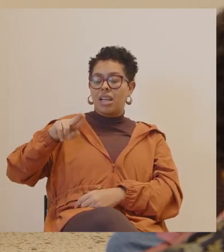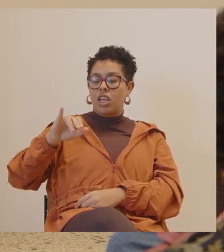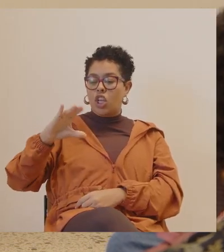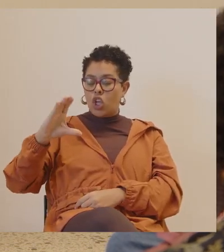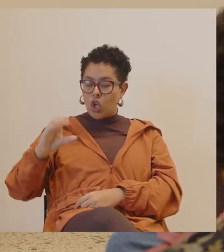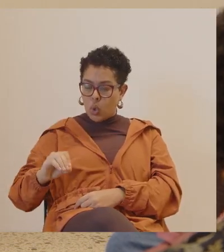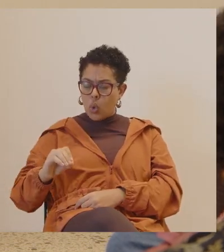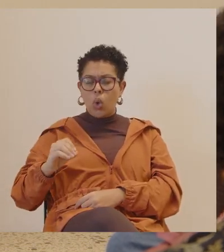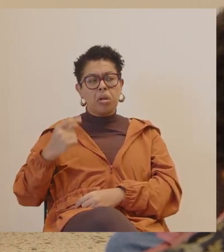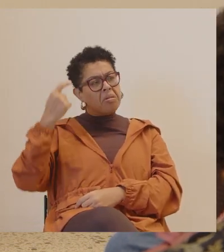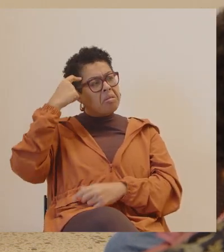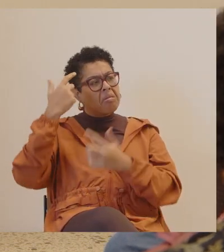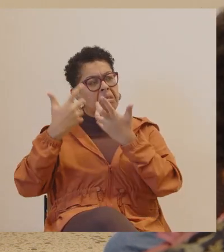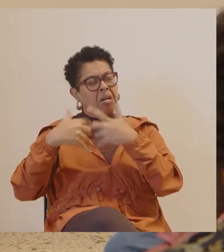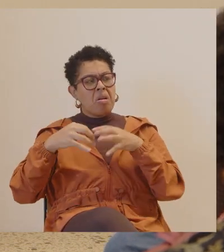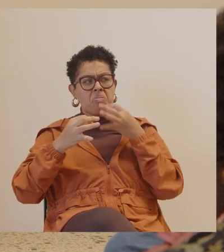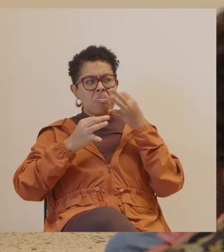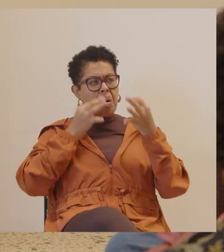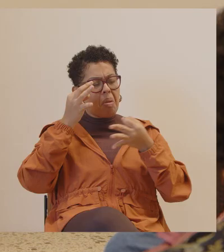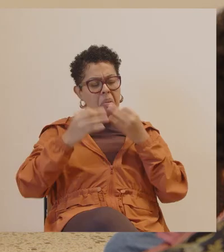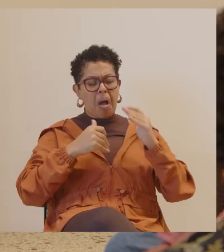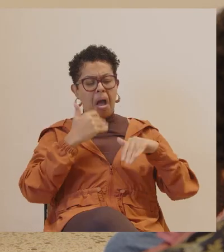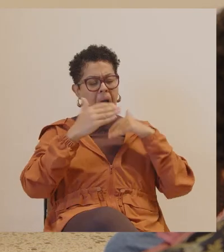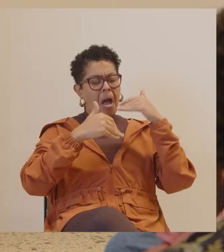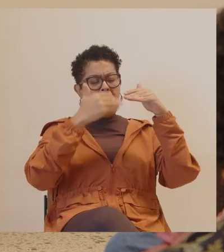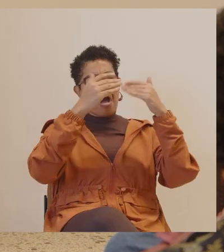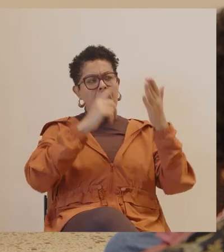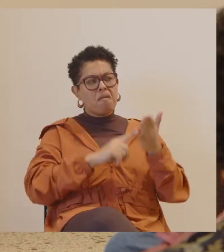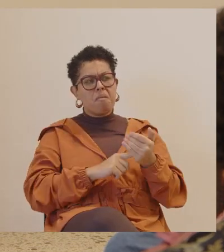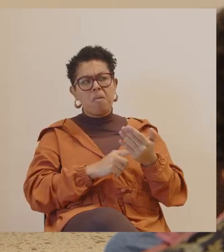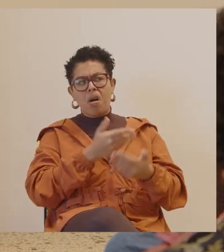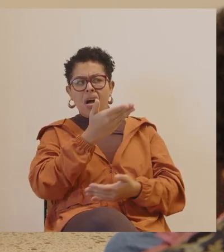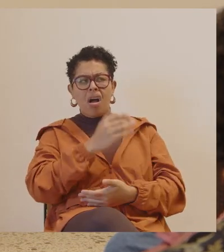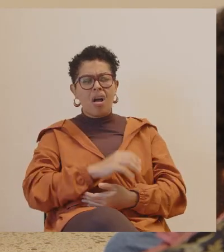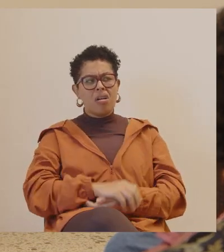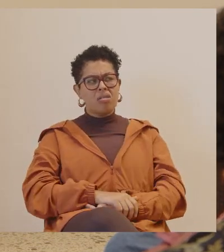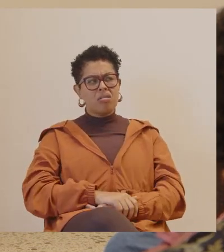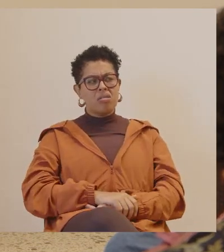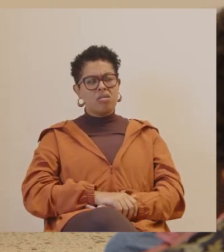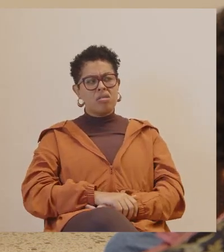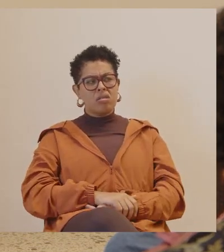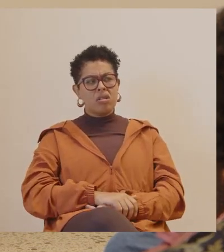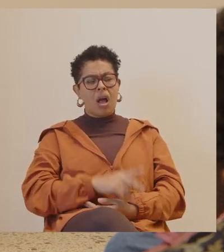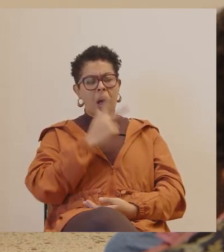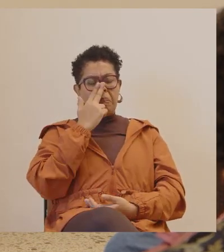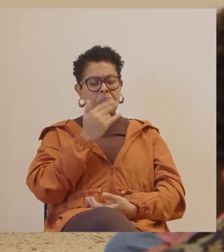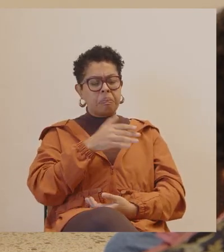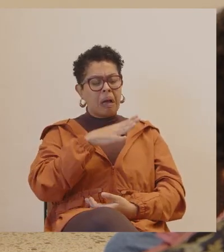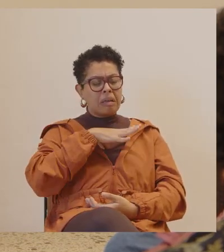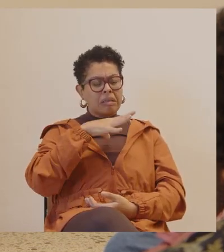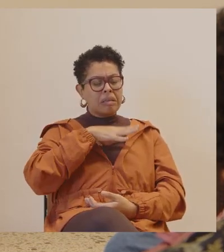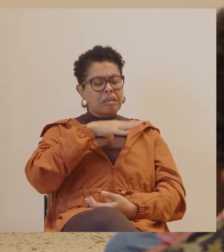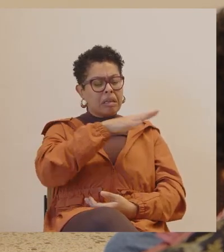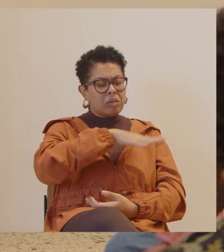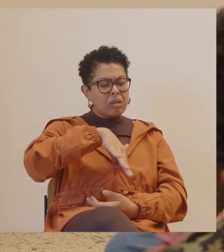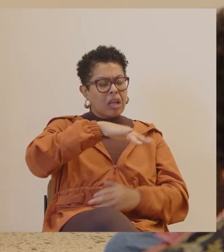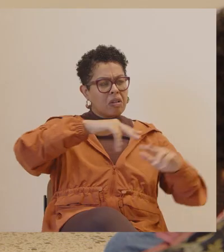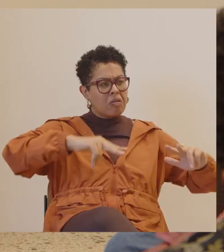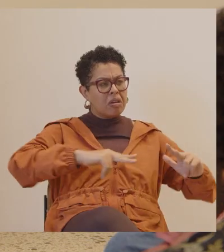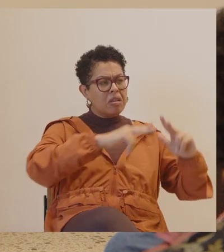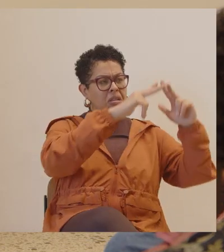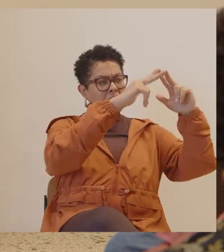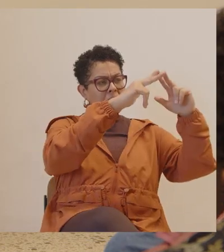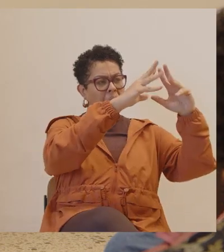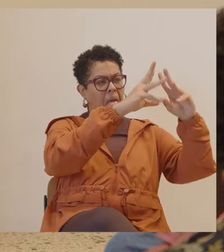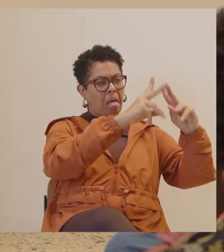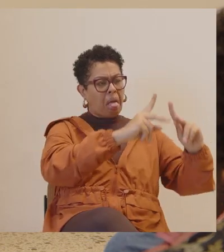esses avanços tecnológicos, né, e tudo mais, como um caminho de degeneração da sociedade francesa,